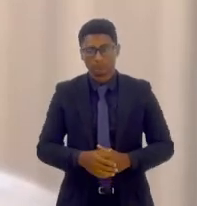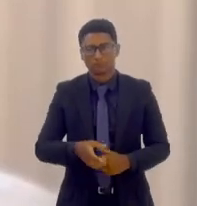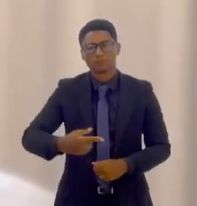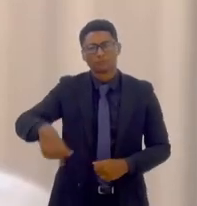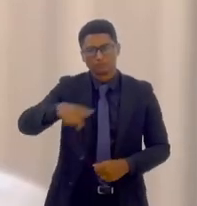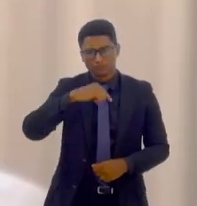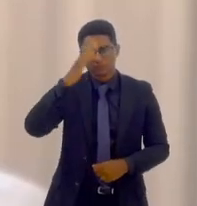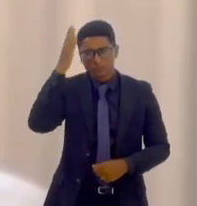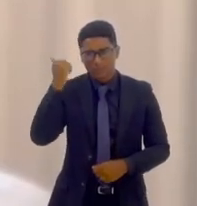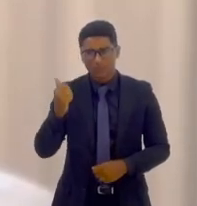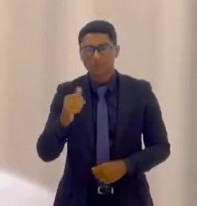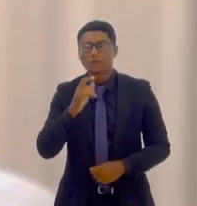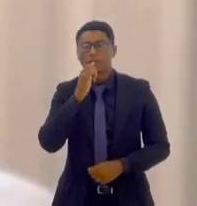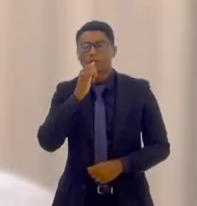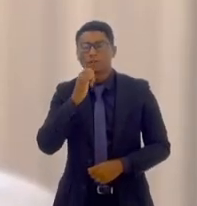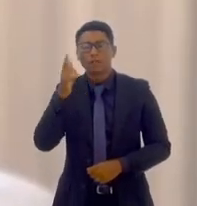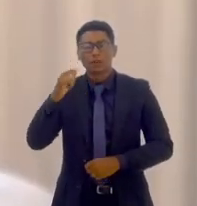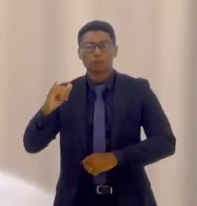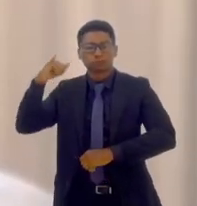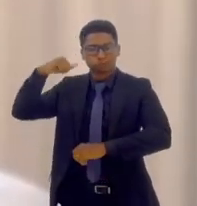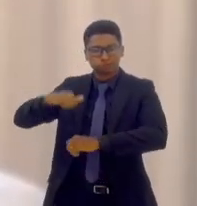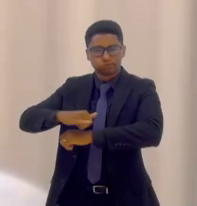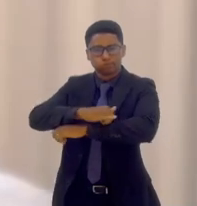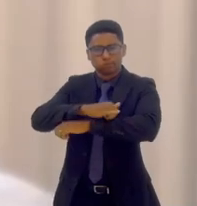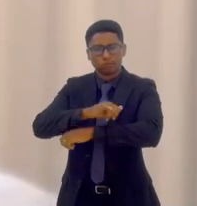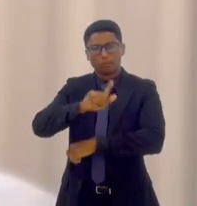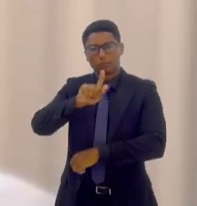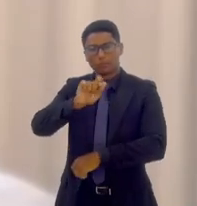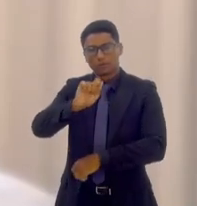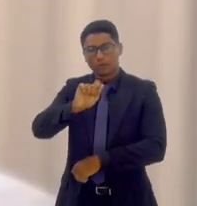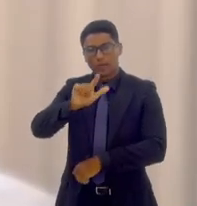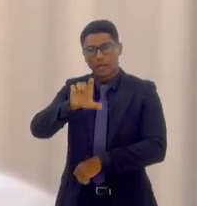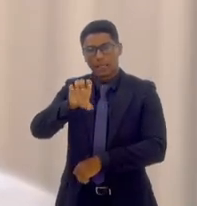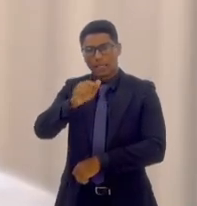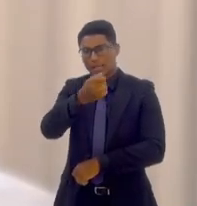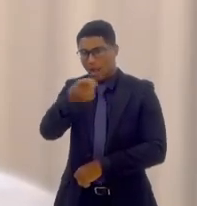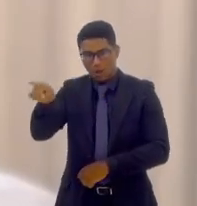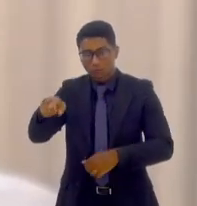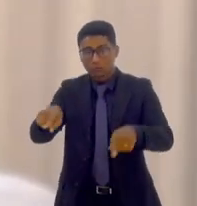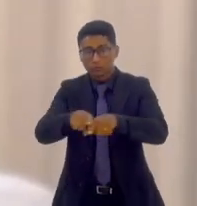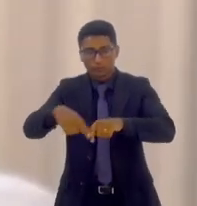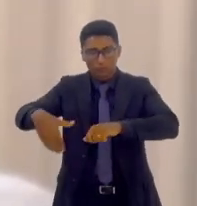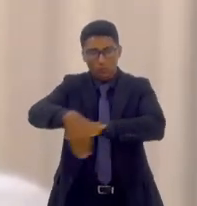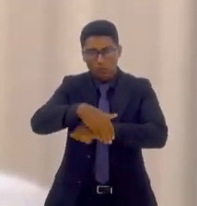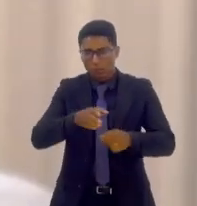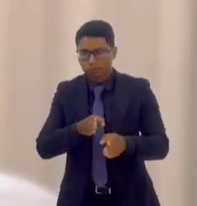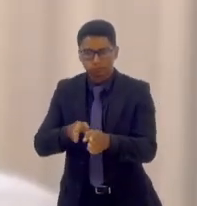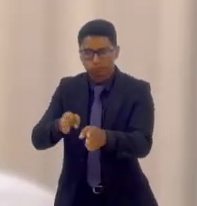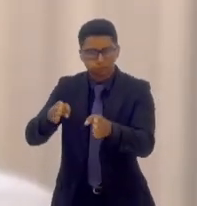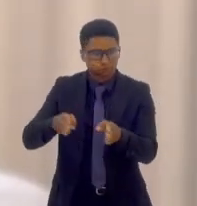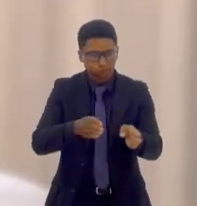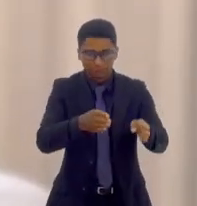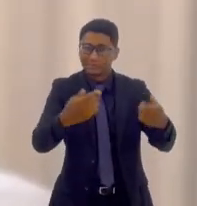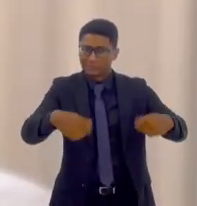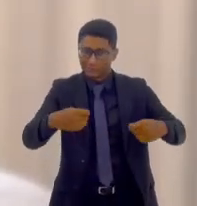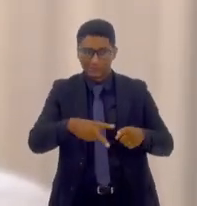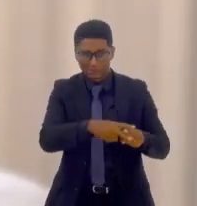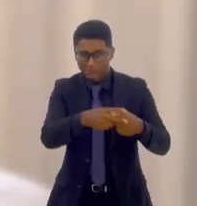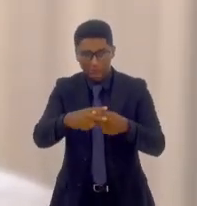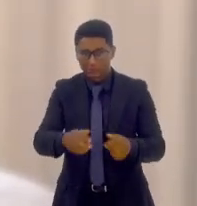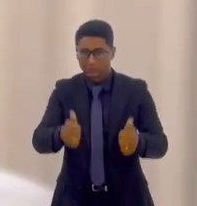sabemos dessa situação relativa ao galeão, nós sabemos da situação das nossas estradas, está havendo um desenvolvimento na área